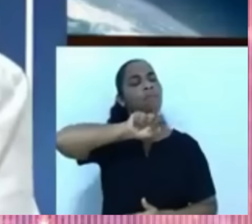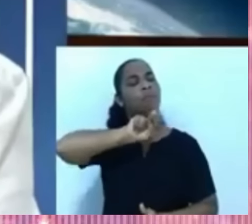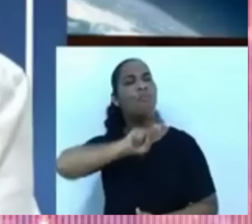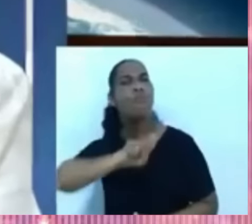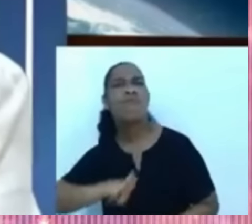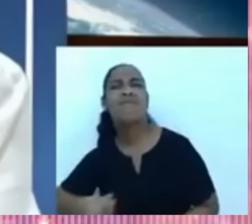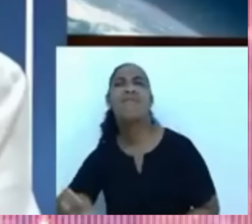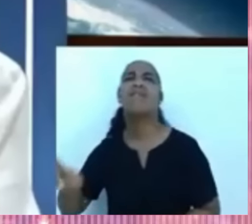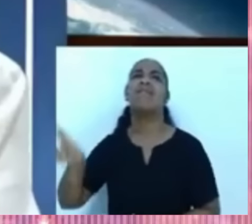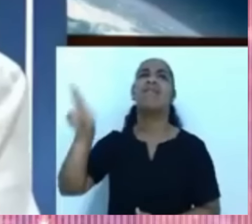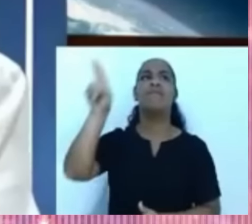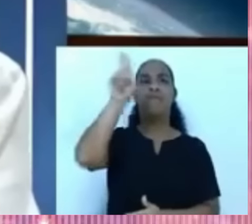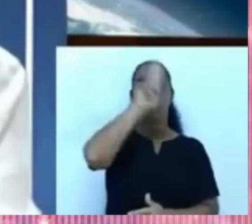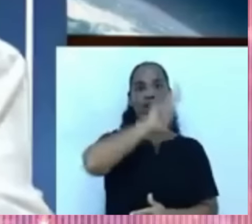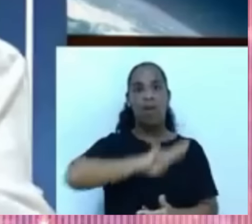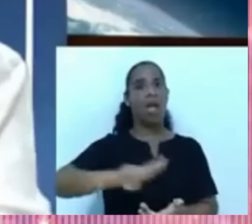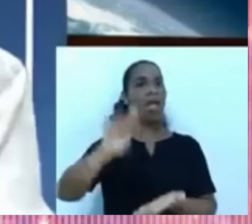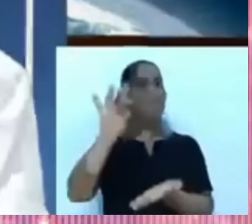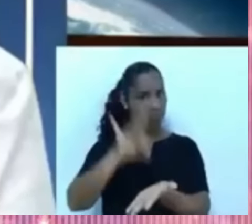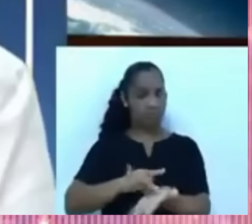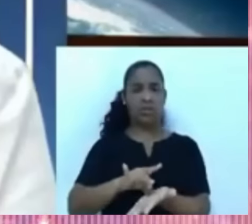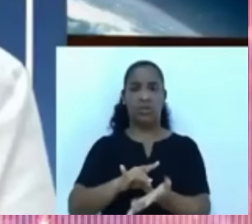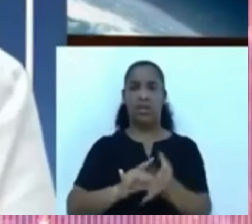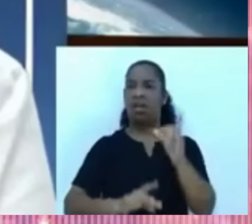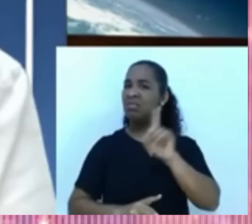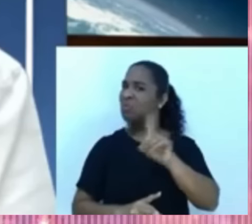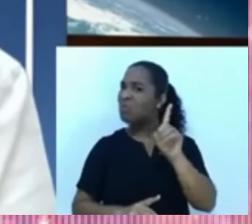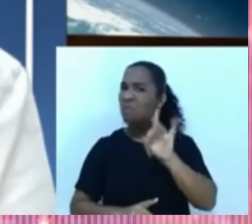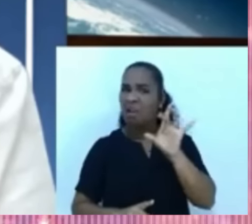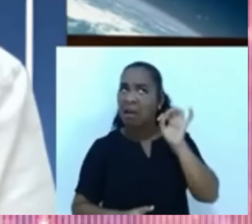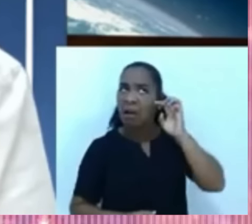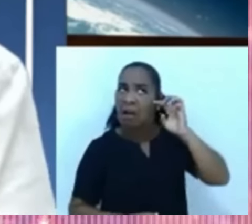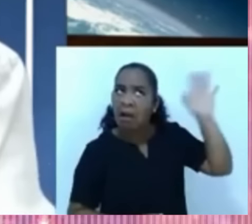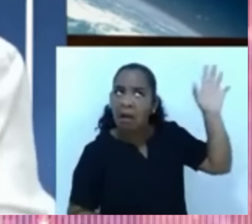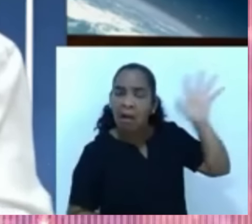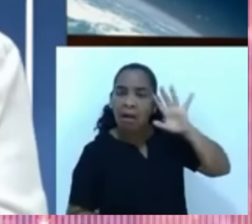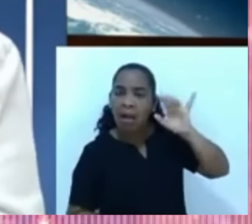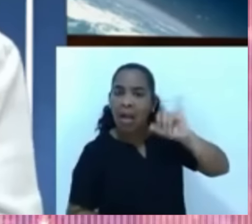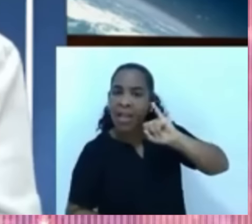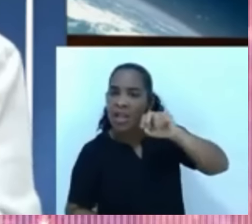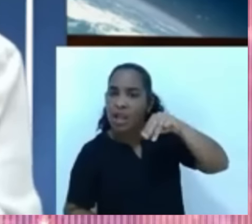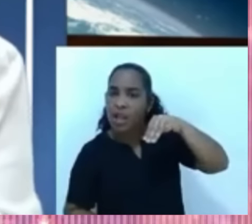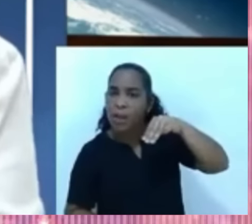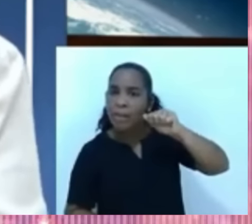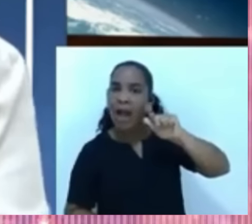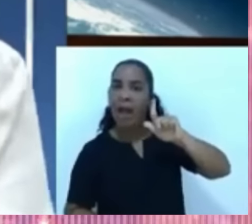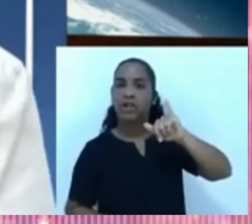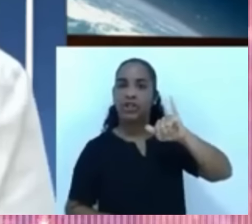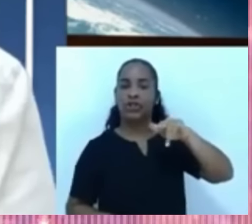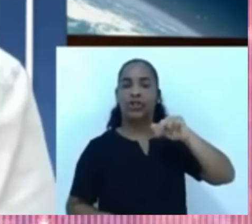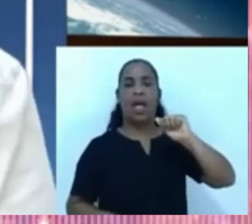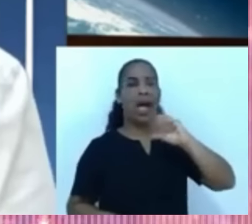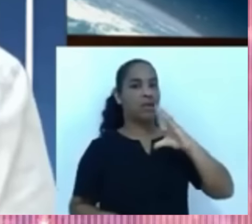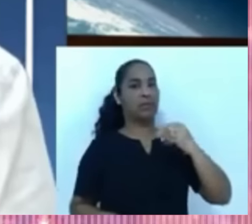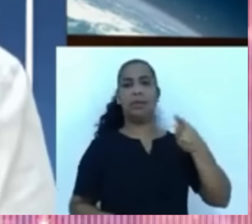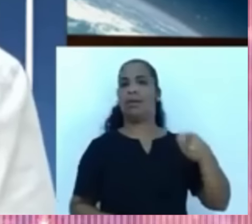realidade não como fruto de uma imaginação então quando nos disos hoje